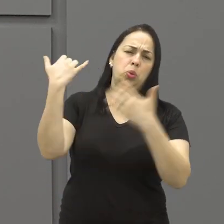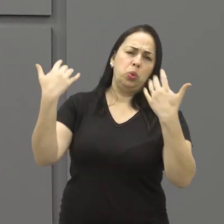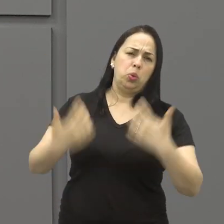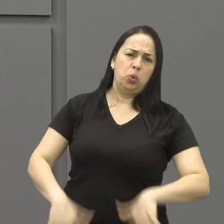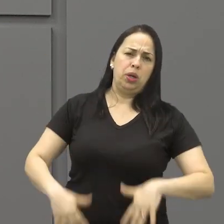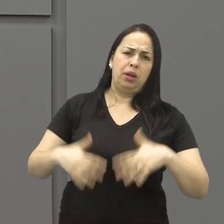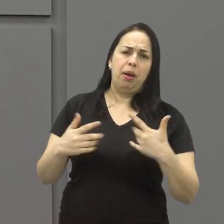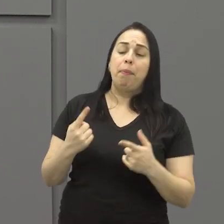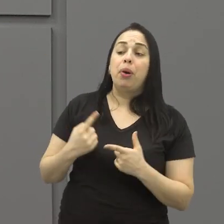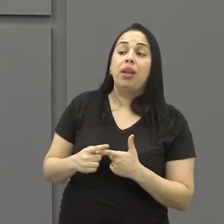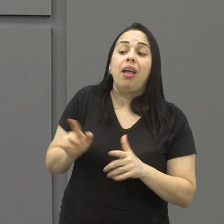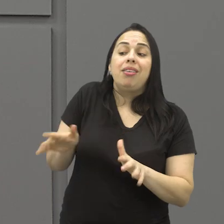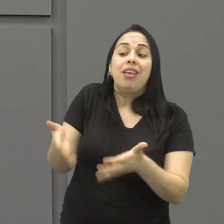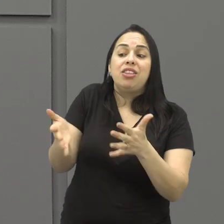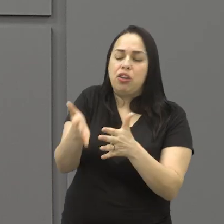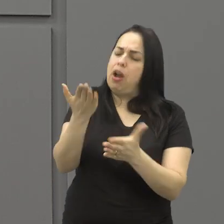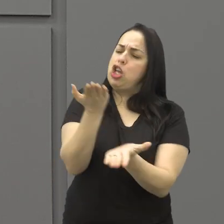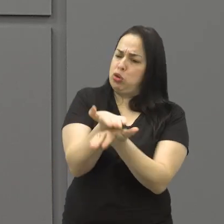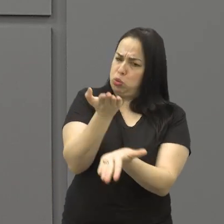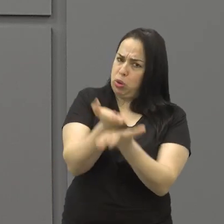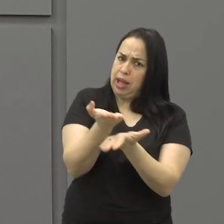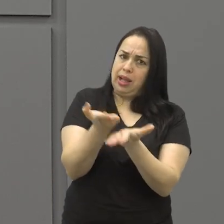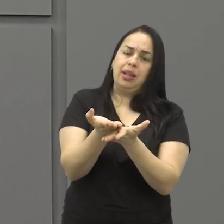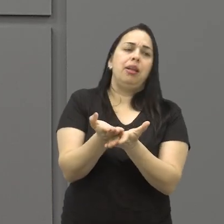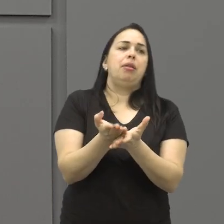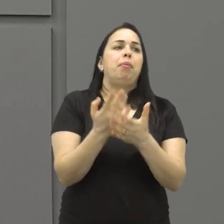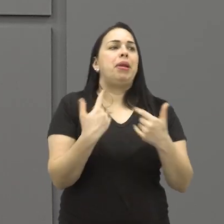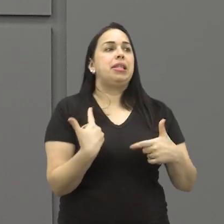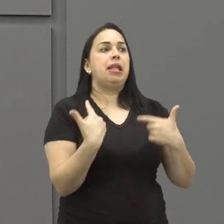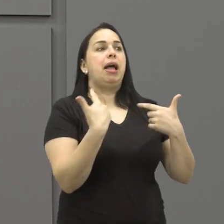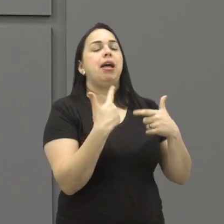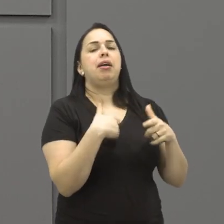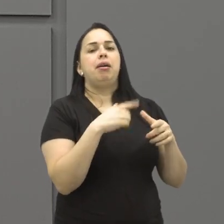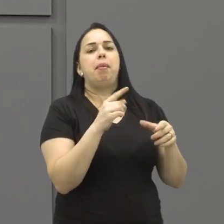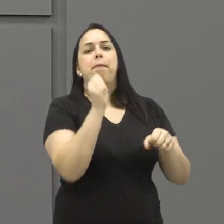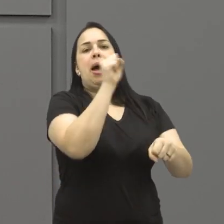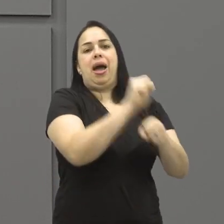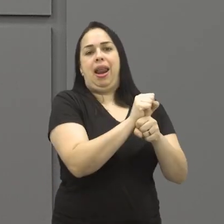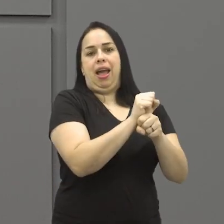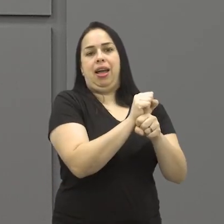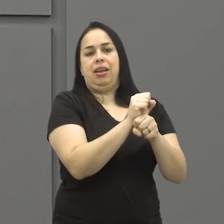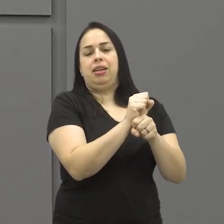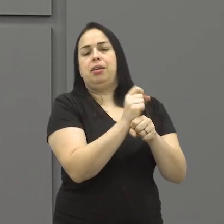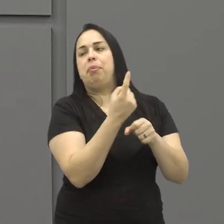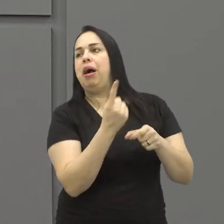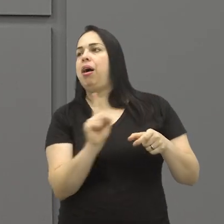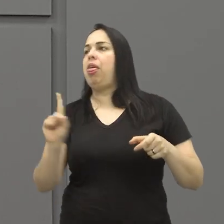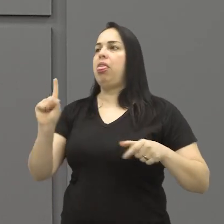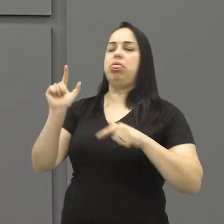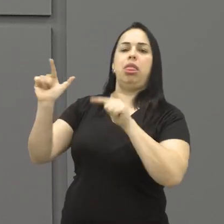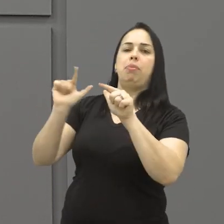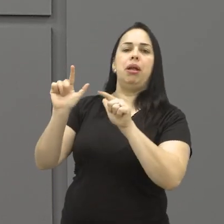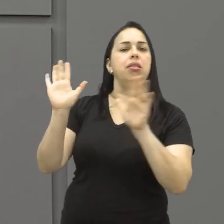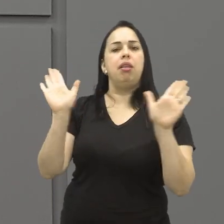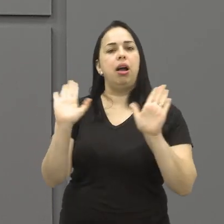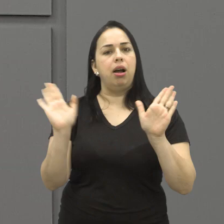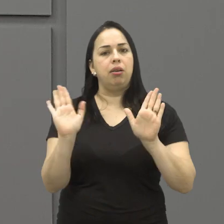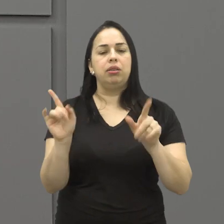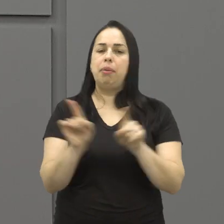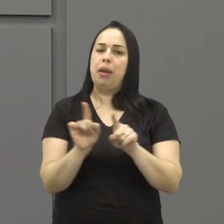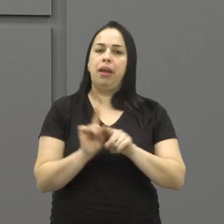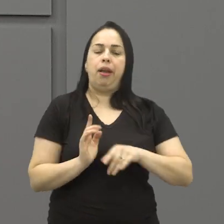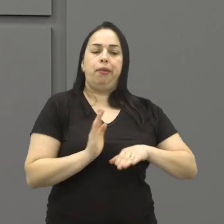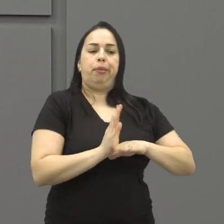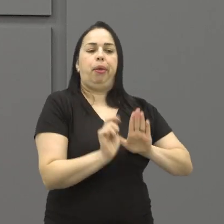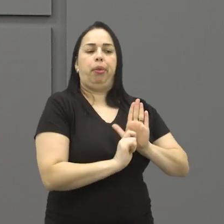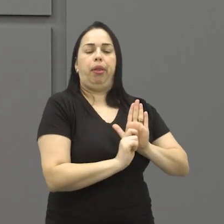os adolescentes, porque você incentiva ele a ficar na escola, ele não precisa sair para trabalhar e não precisa sair também para servir o